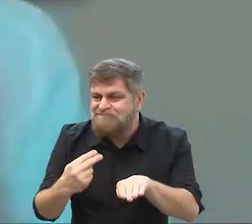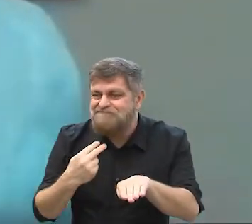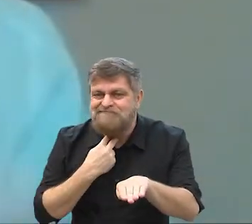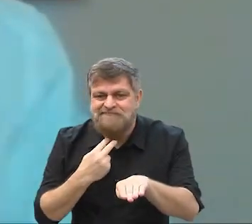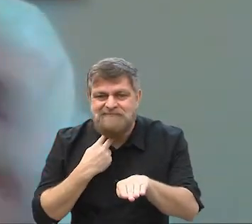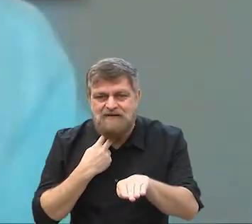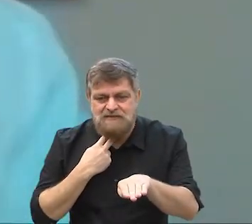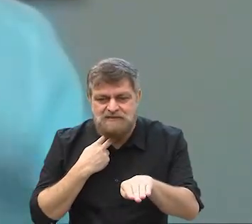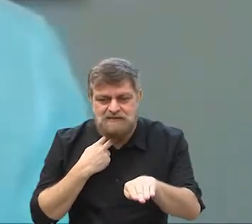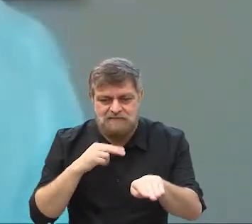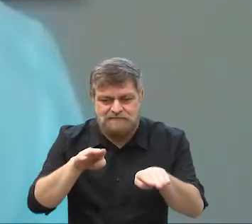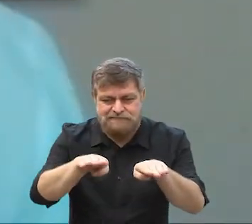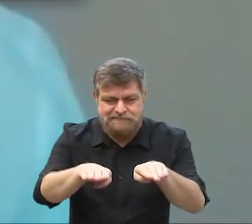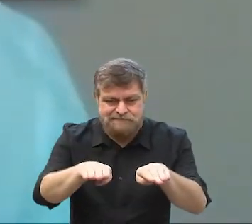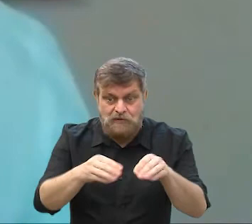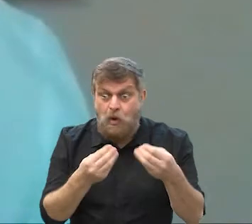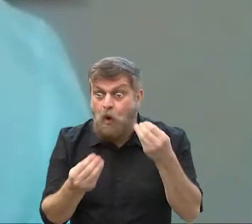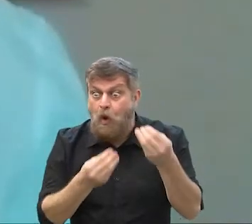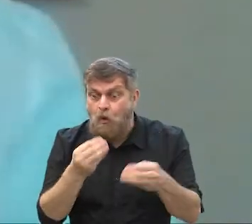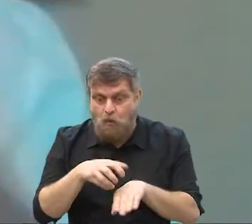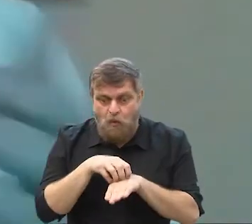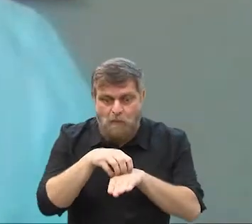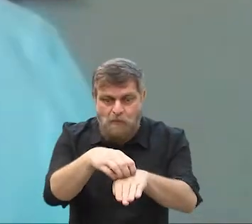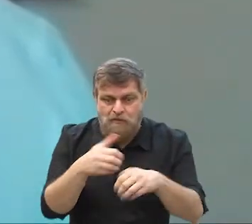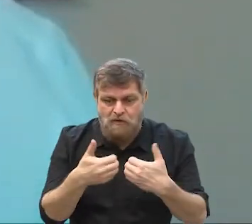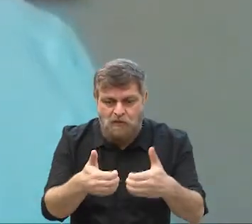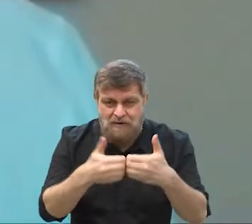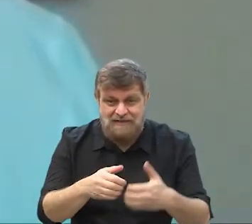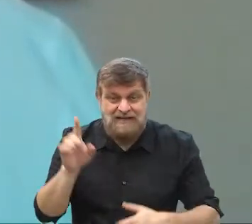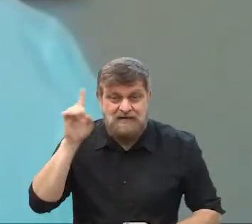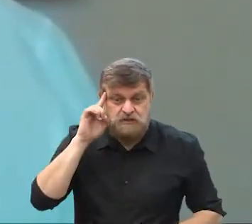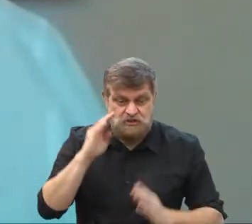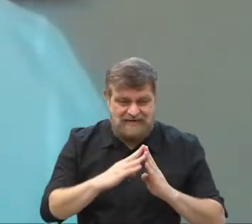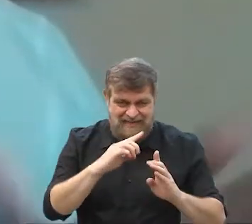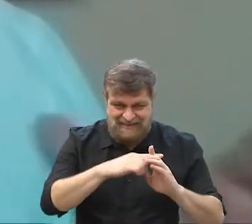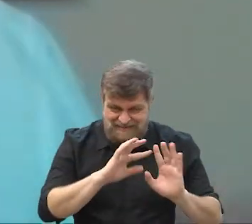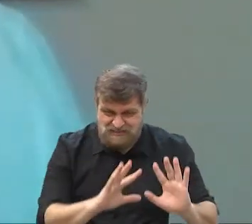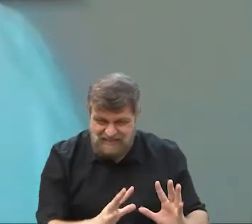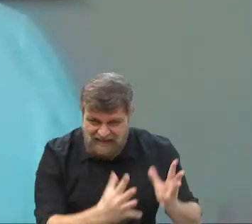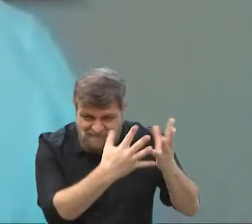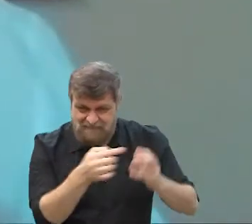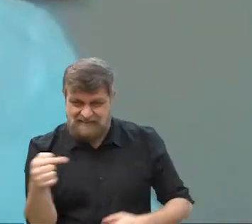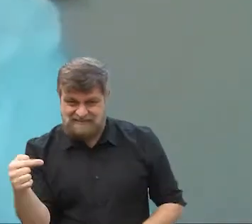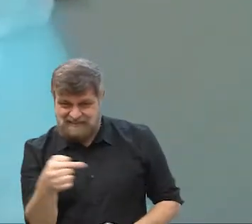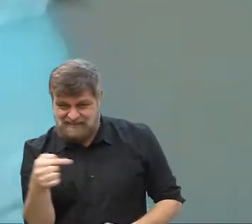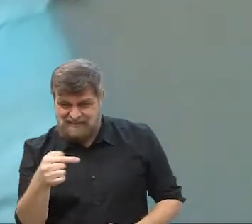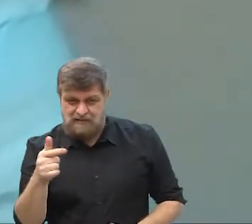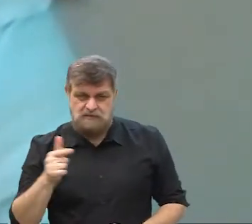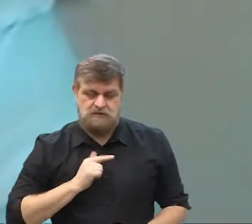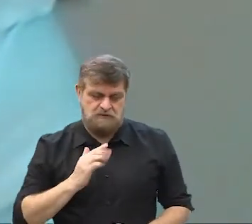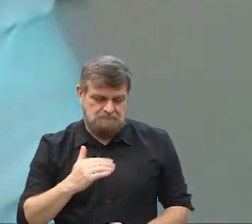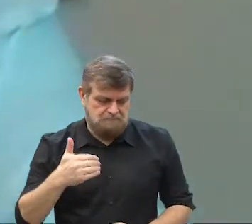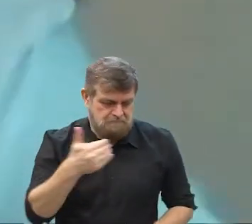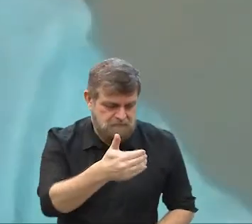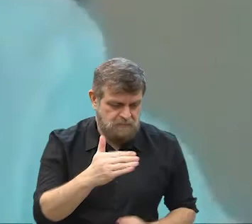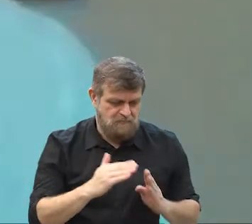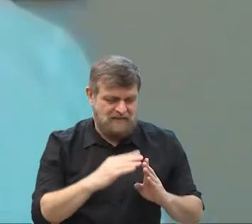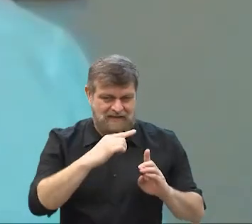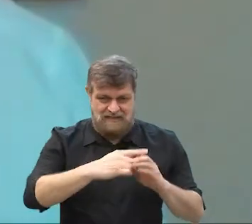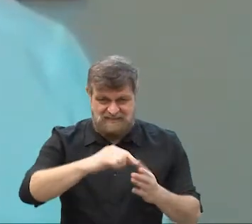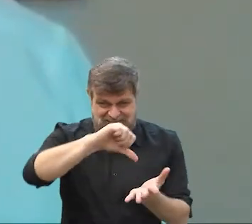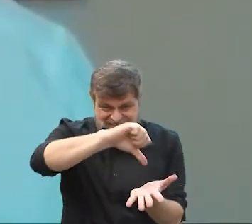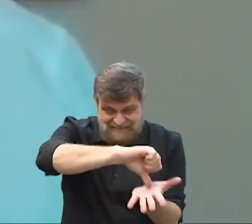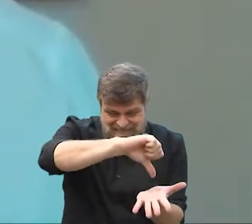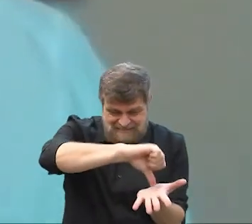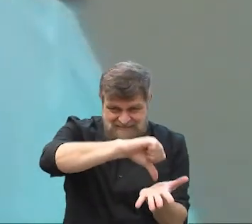tinha estacionamento dos dois lados. Nas festividades das igrejas ali localizadas, tanto do templo central